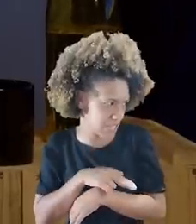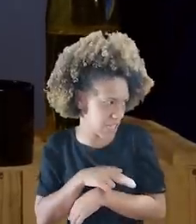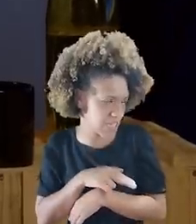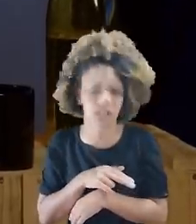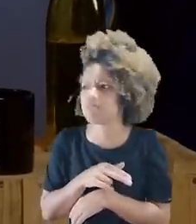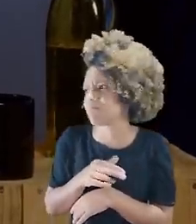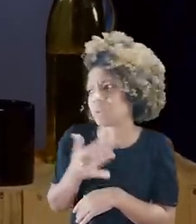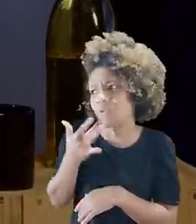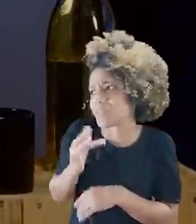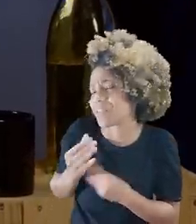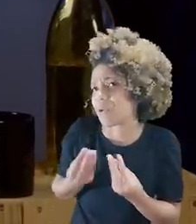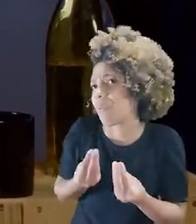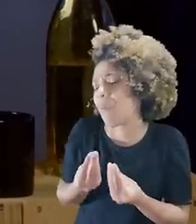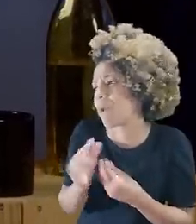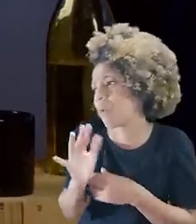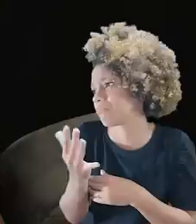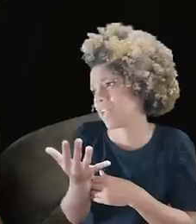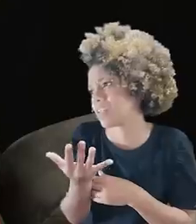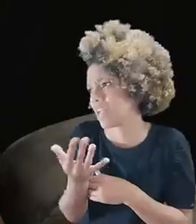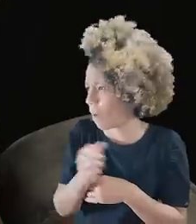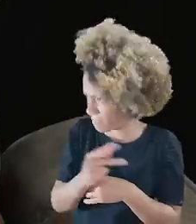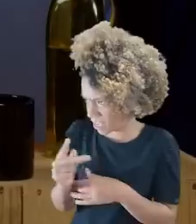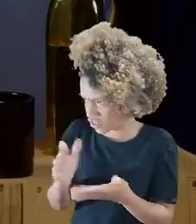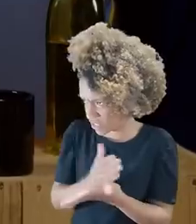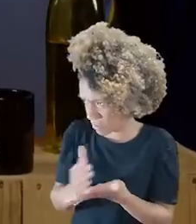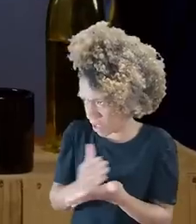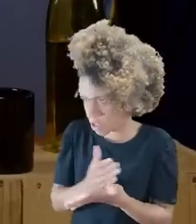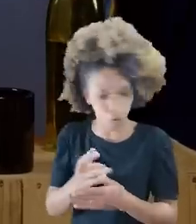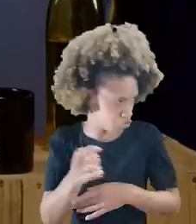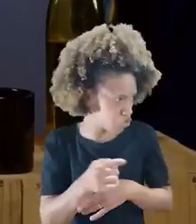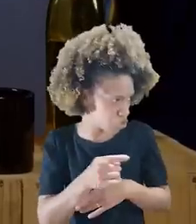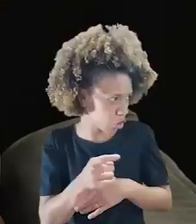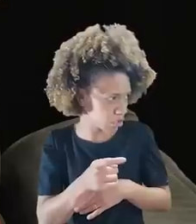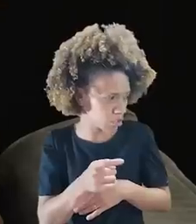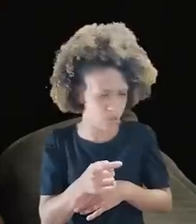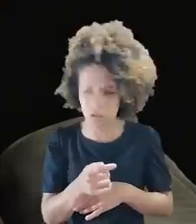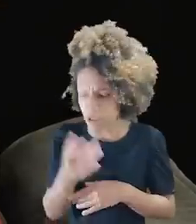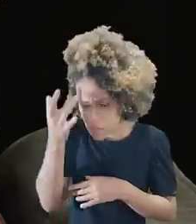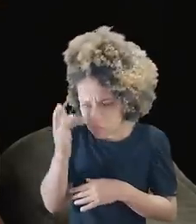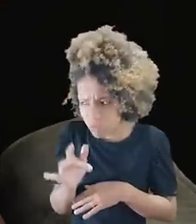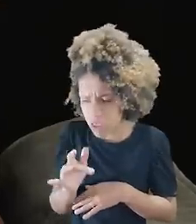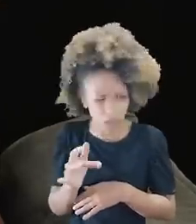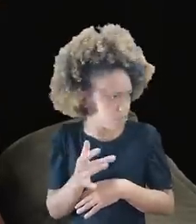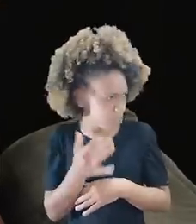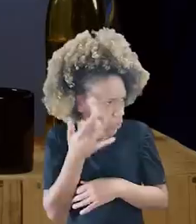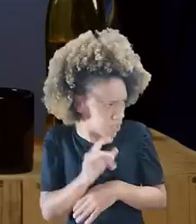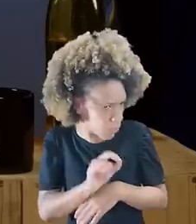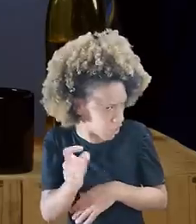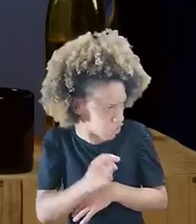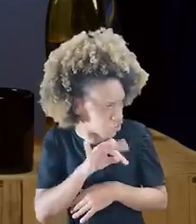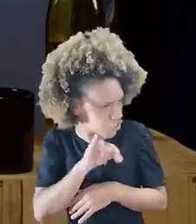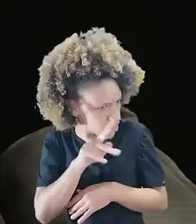vergonha é é um é um aplicativo separado é aplicativo que você tem que ter tipo o do Instagram é tipo um Instagram só que de vídeos e